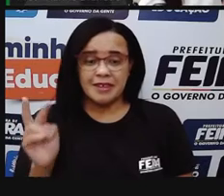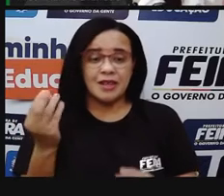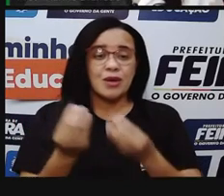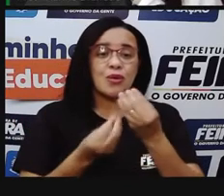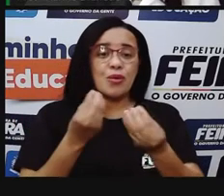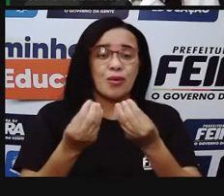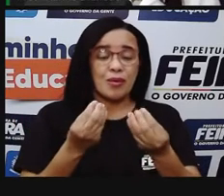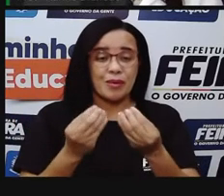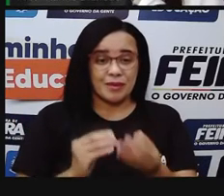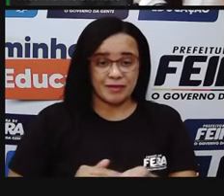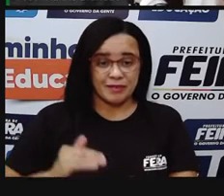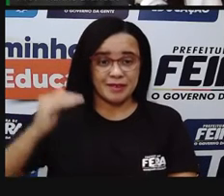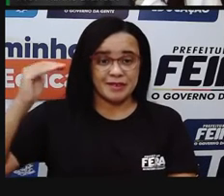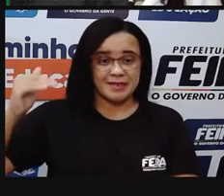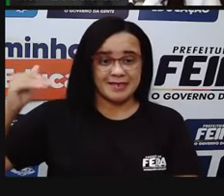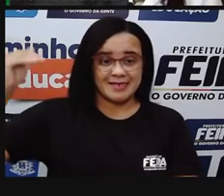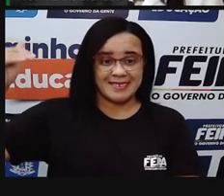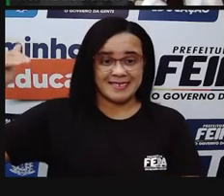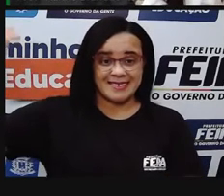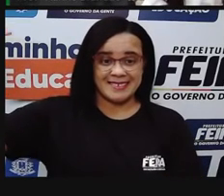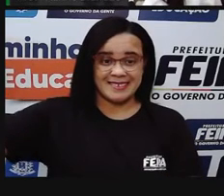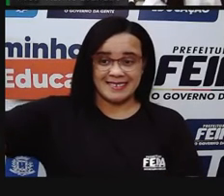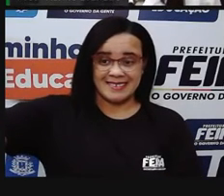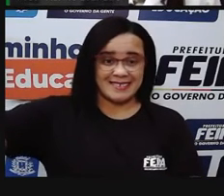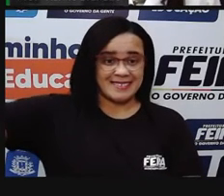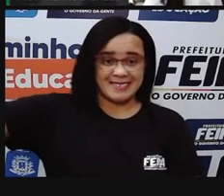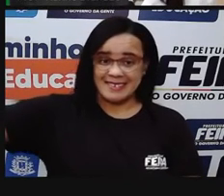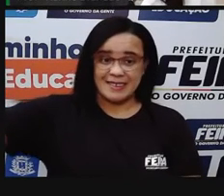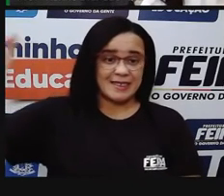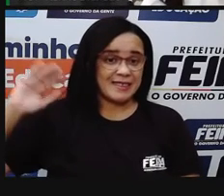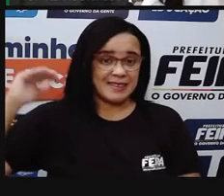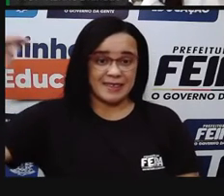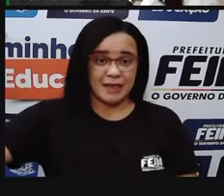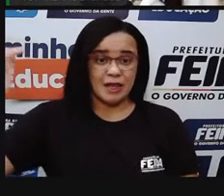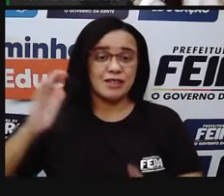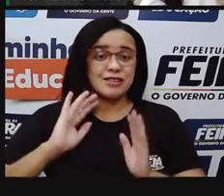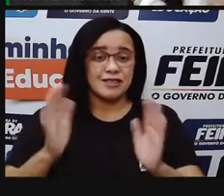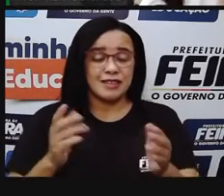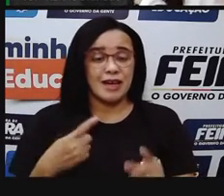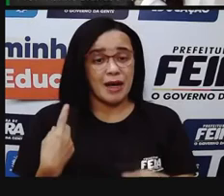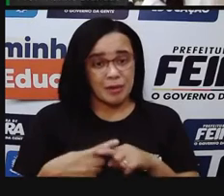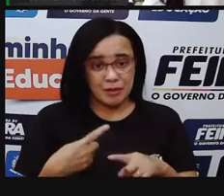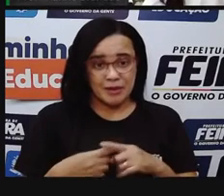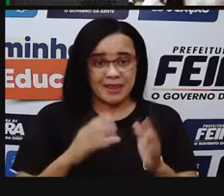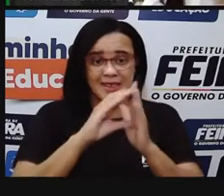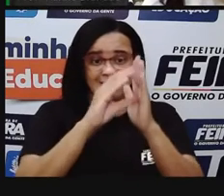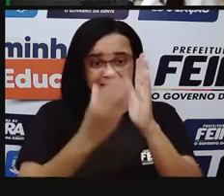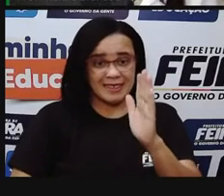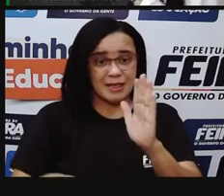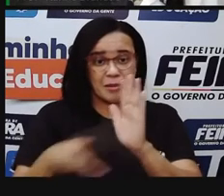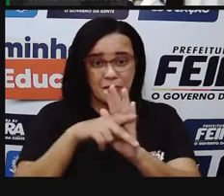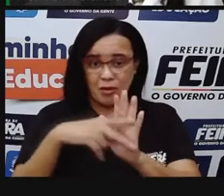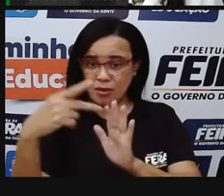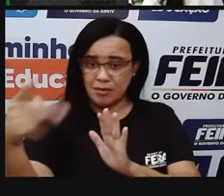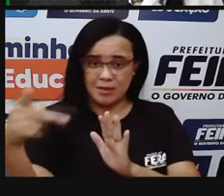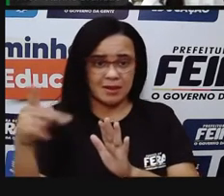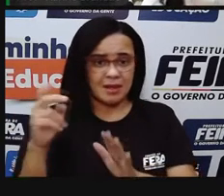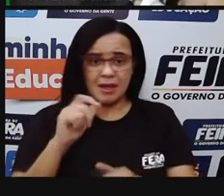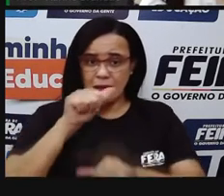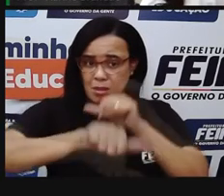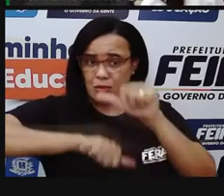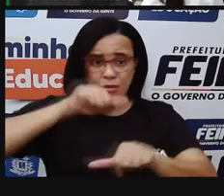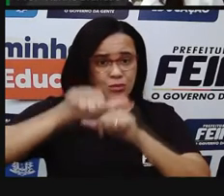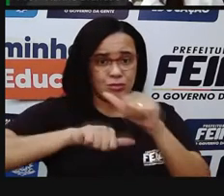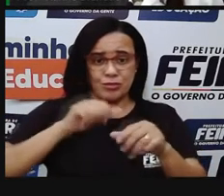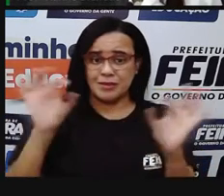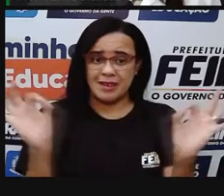foi aumentando o seu tamanho, mas as suas características, os seus pezinhos, os braços, né? Os olhos, a cor da